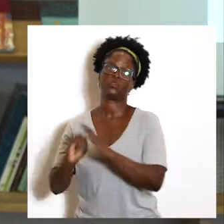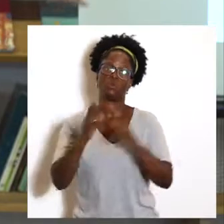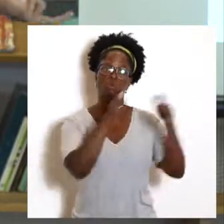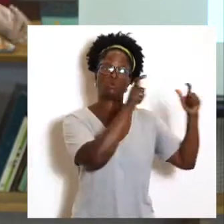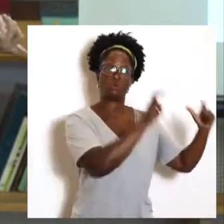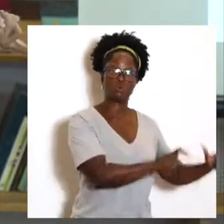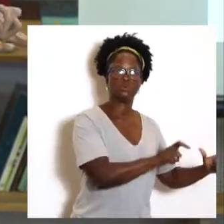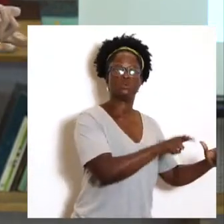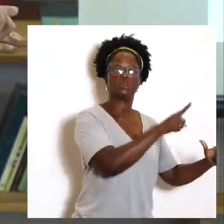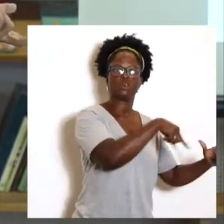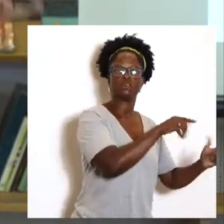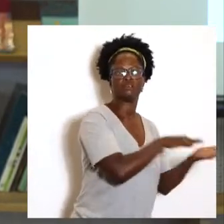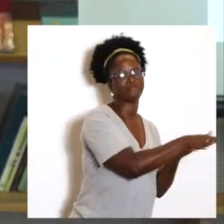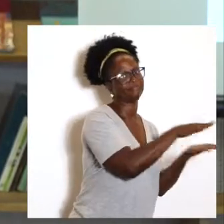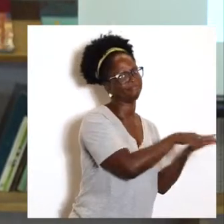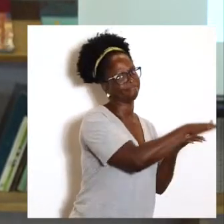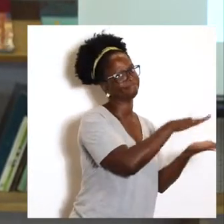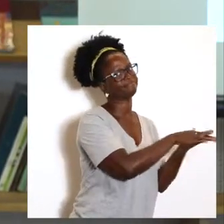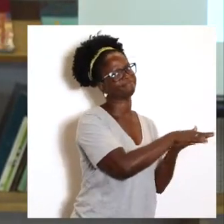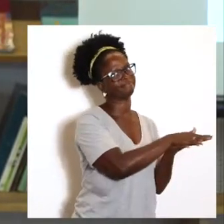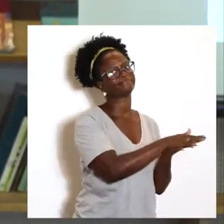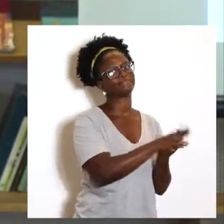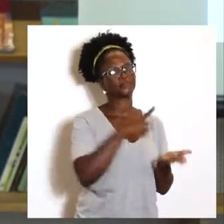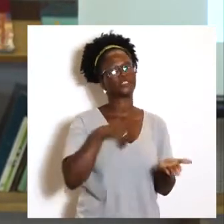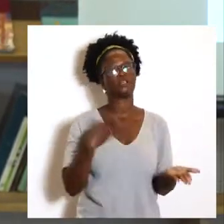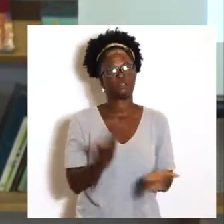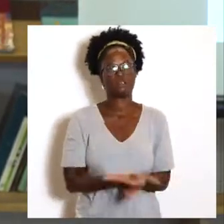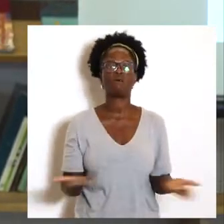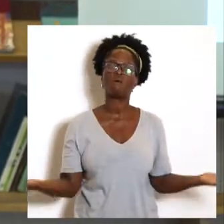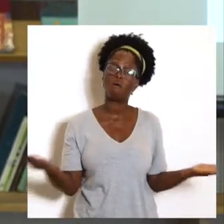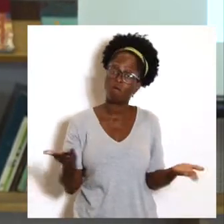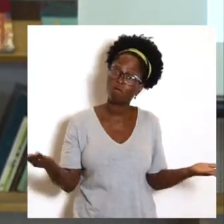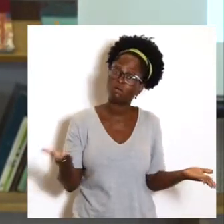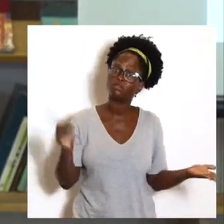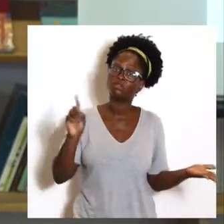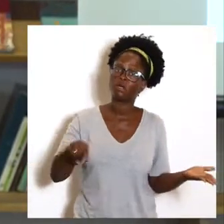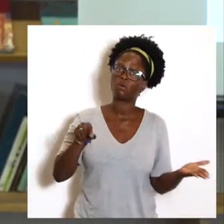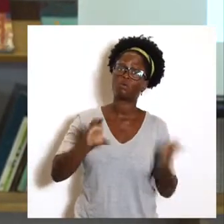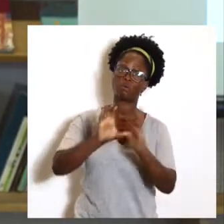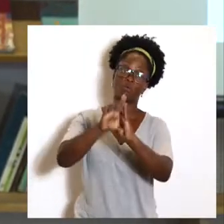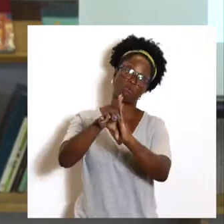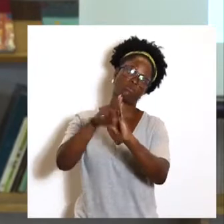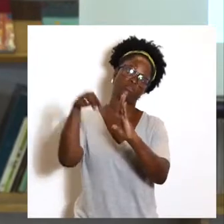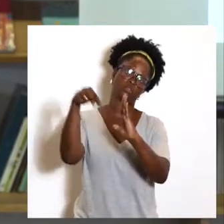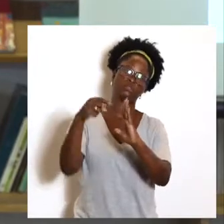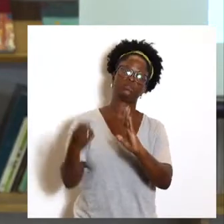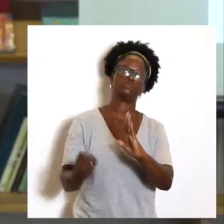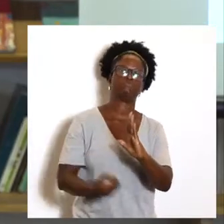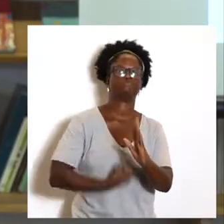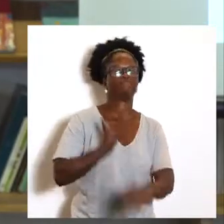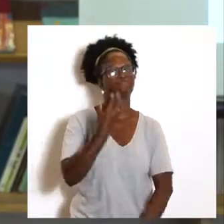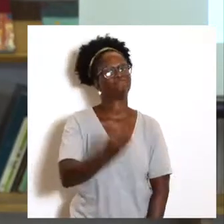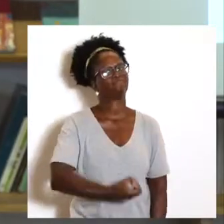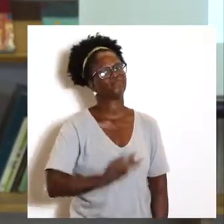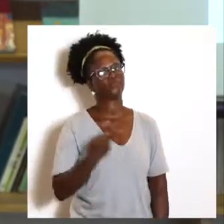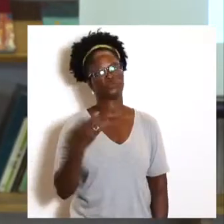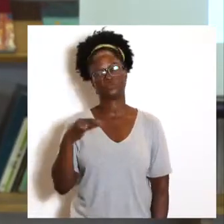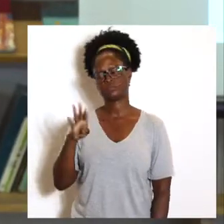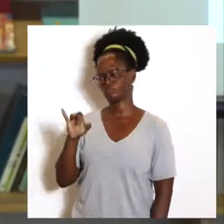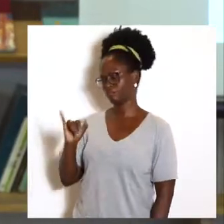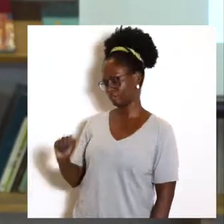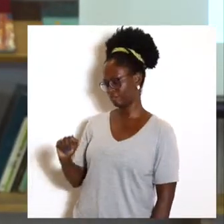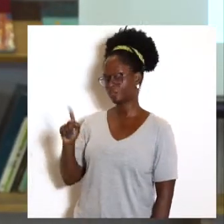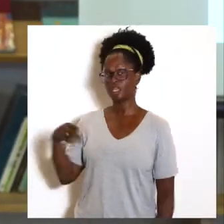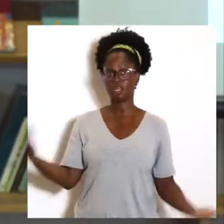como os universos editoriais aí está sendo definido está sendo definido o conceito de poesia neste momento nós vamos